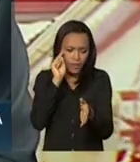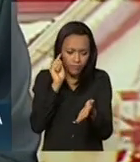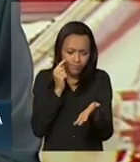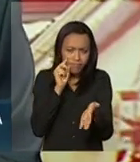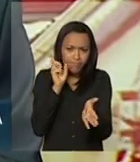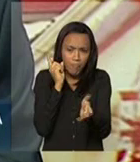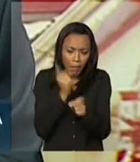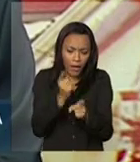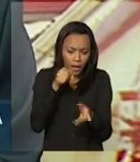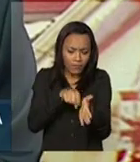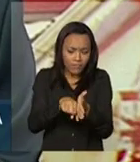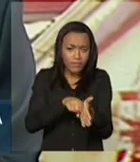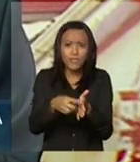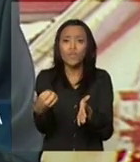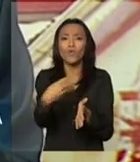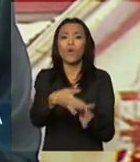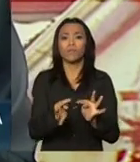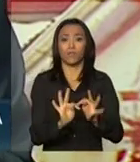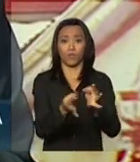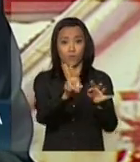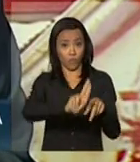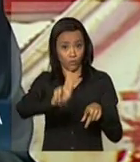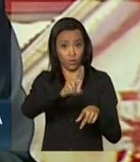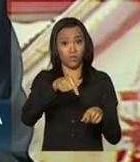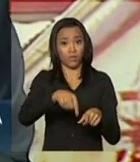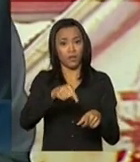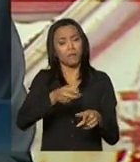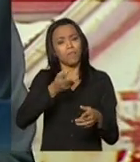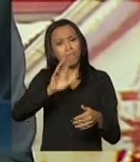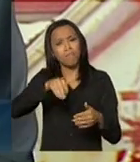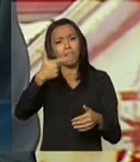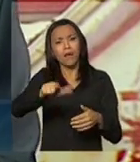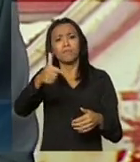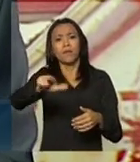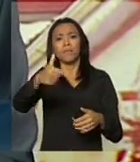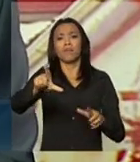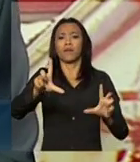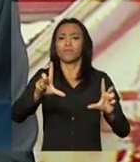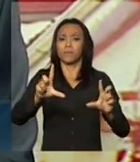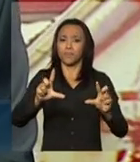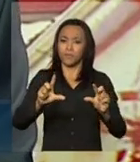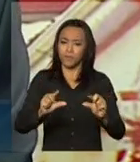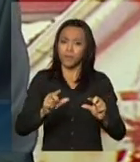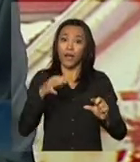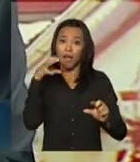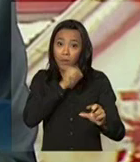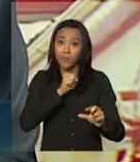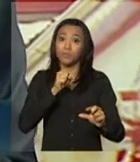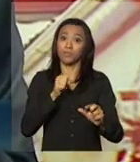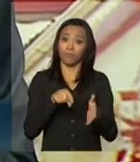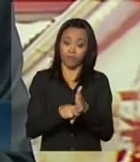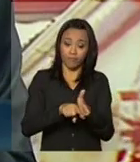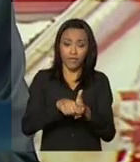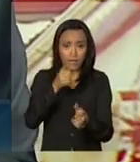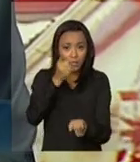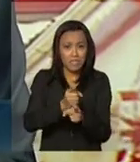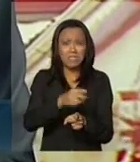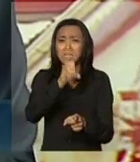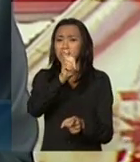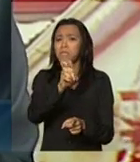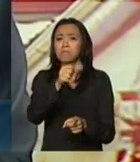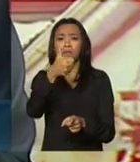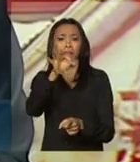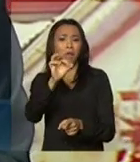e tem novas tecnologias que provavelmente vai ser cada vez mais reduzido, né, novas gerações de testes rápidos que em 5, 10